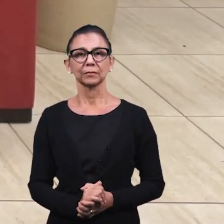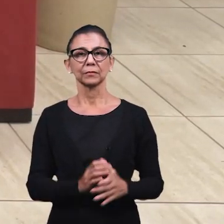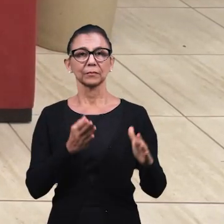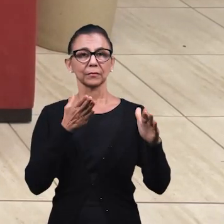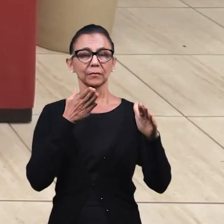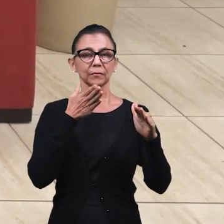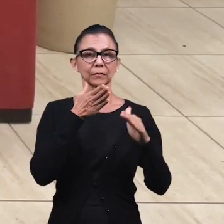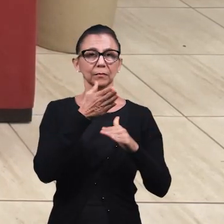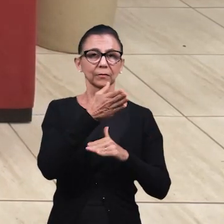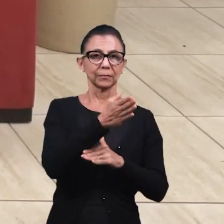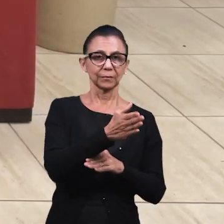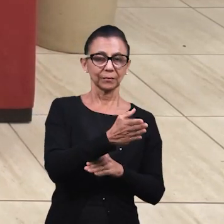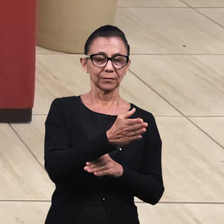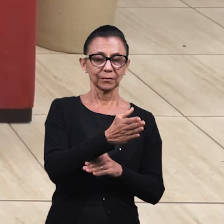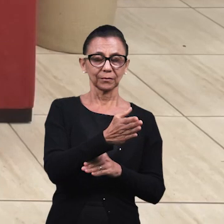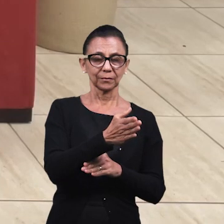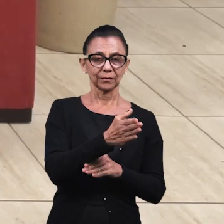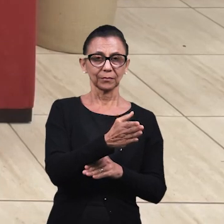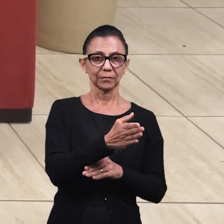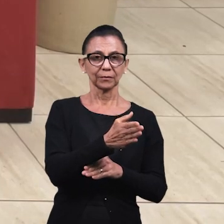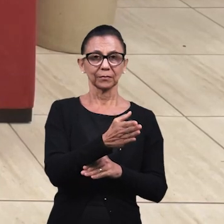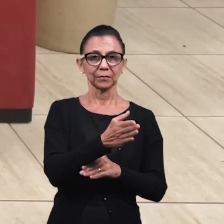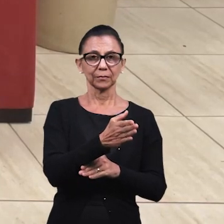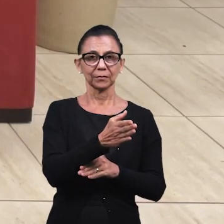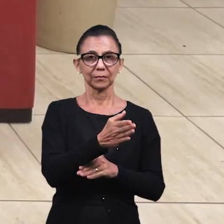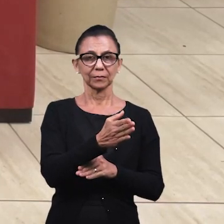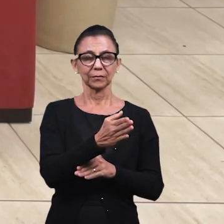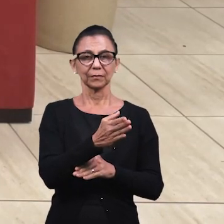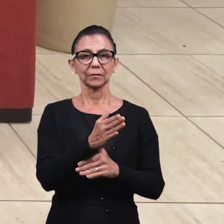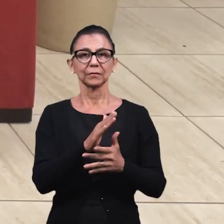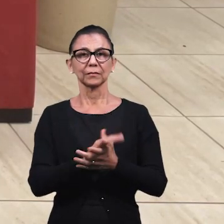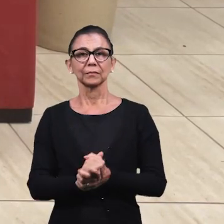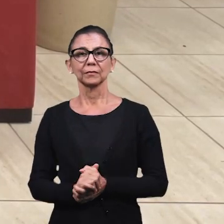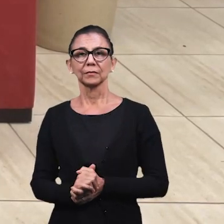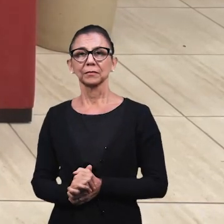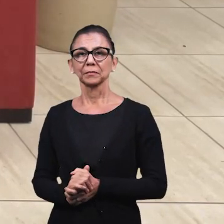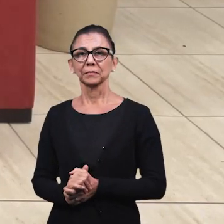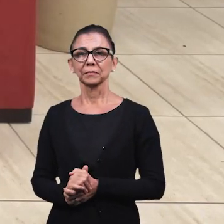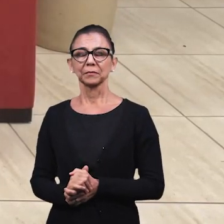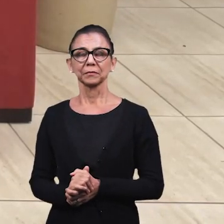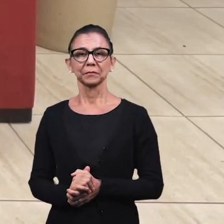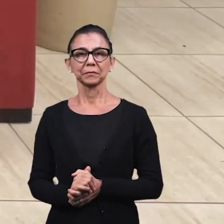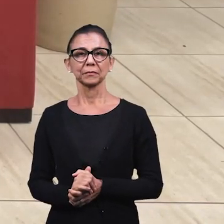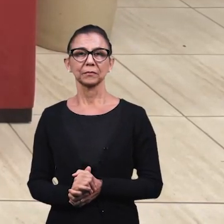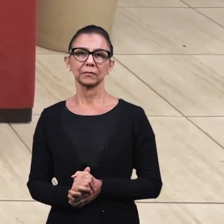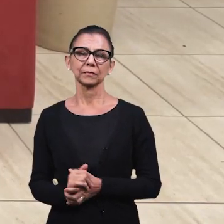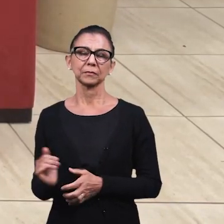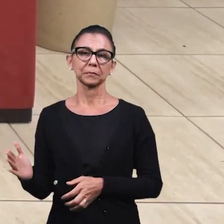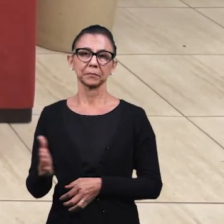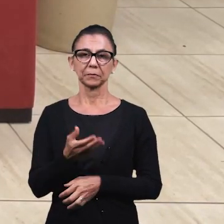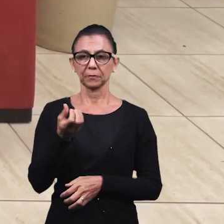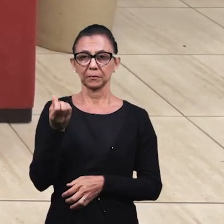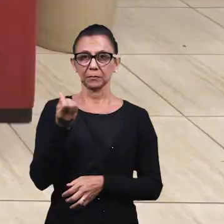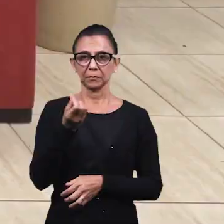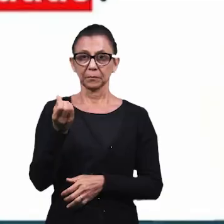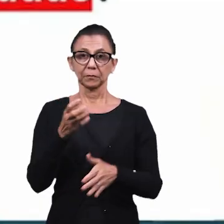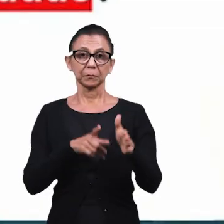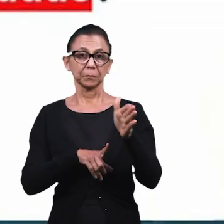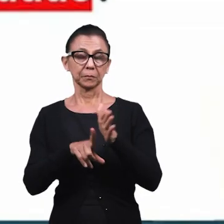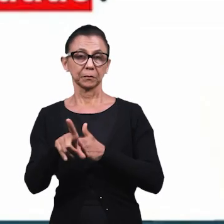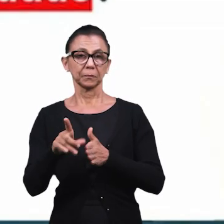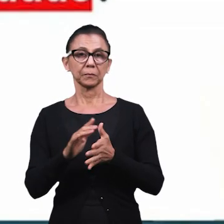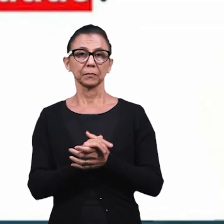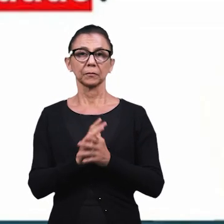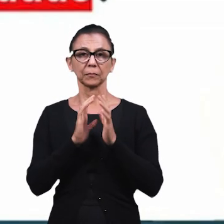do sangue de Jesus. Sangue. Glória a Deus. Maravilha, louvado seja o nome do Senhor. Que bênção. Glória a Jesus. Vamos então à nossa sexta